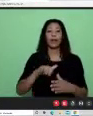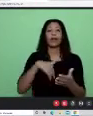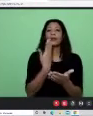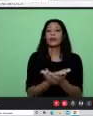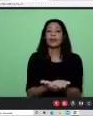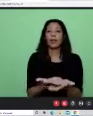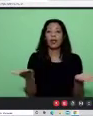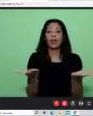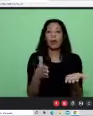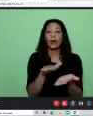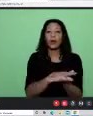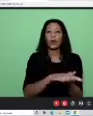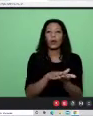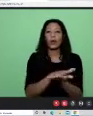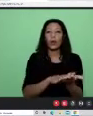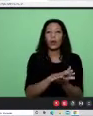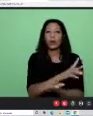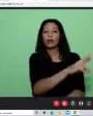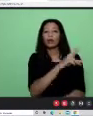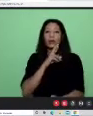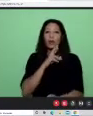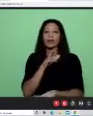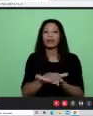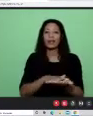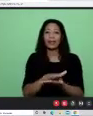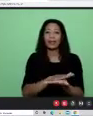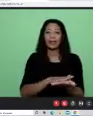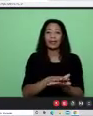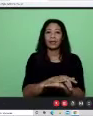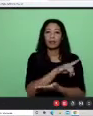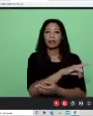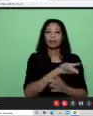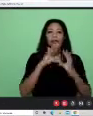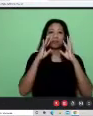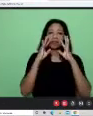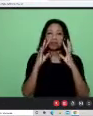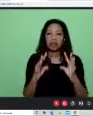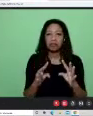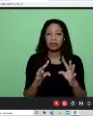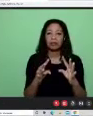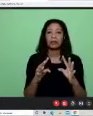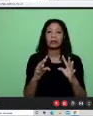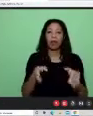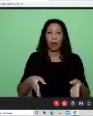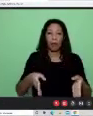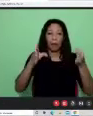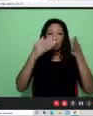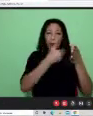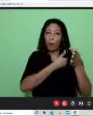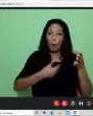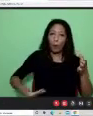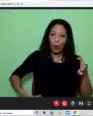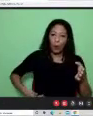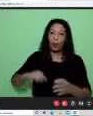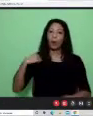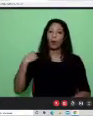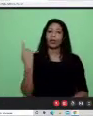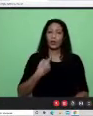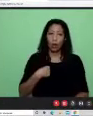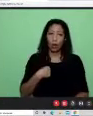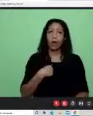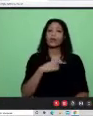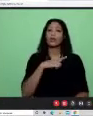dá nenhum tipo de atenção a um prédio público, a um prédio nosso, a um prédio que tem serventia.